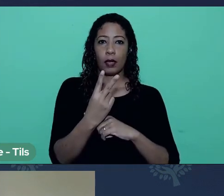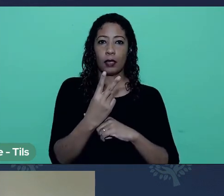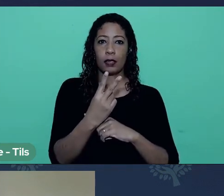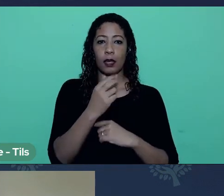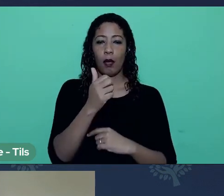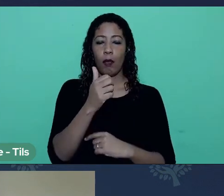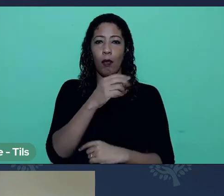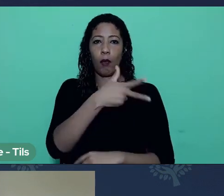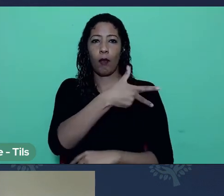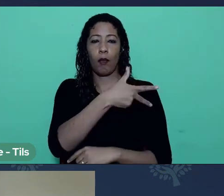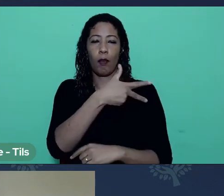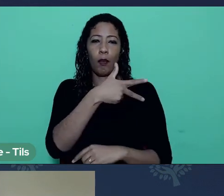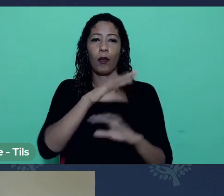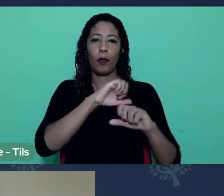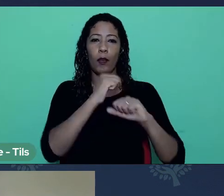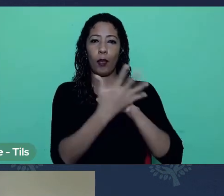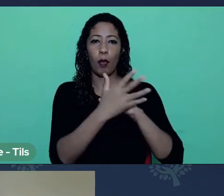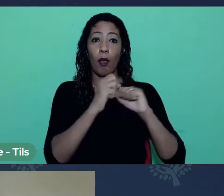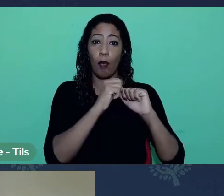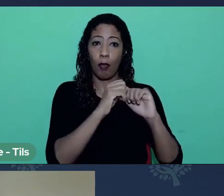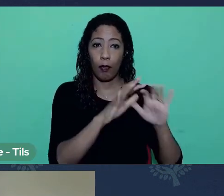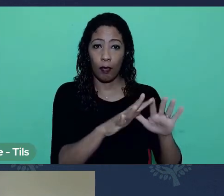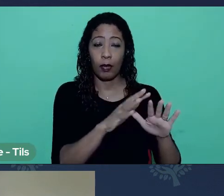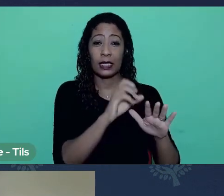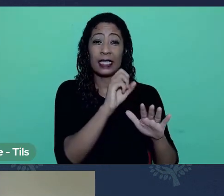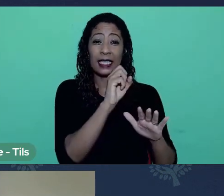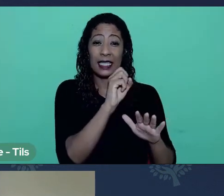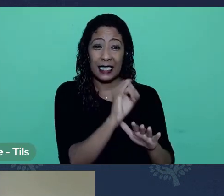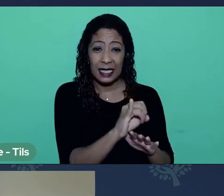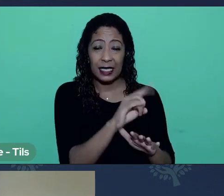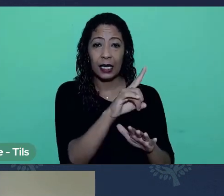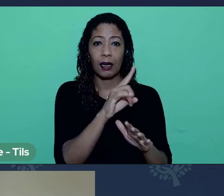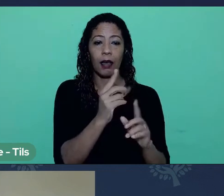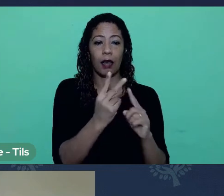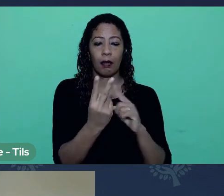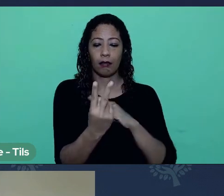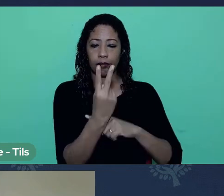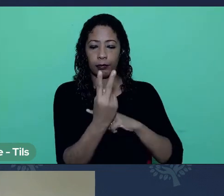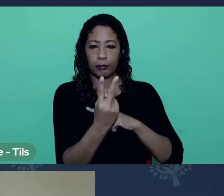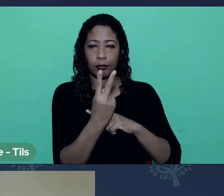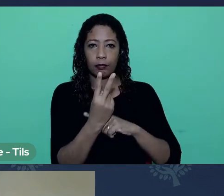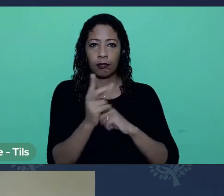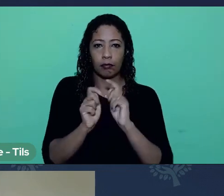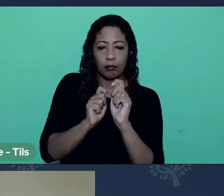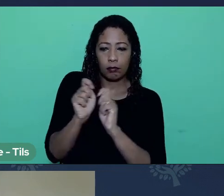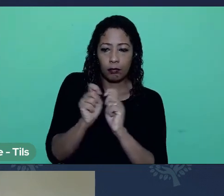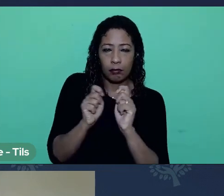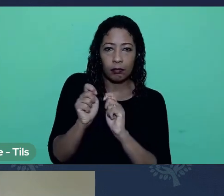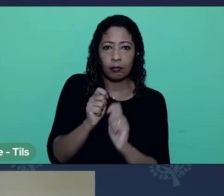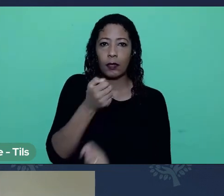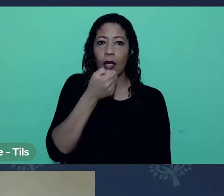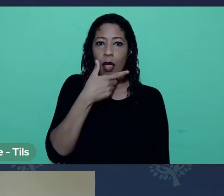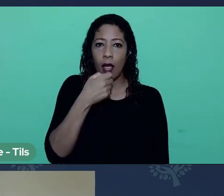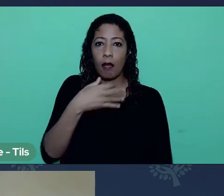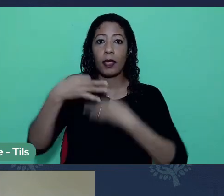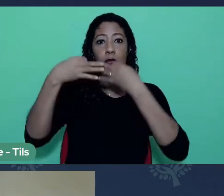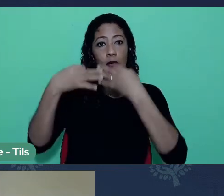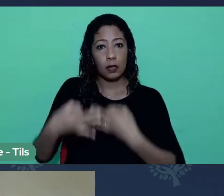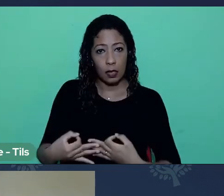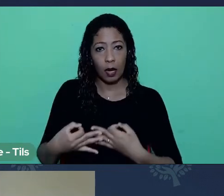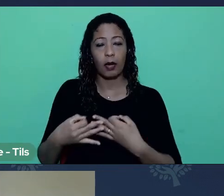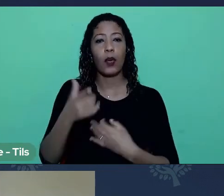estiverem usando direitinho o seu tratamento e bem controlado. O que os estudos têm mostrado é que esses